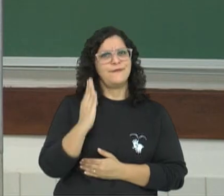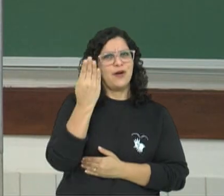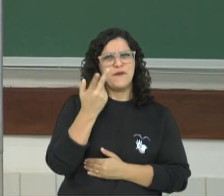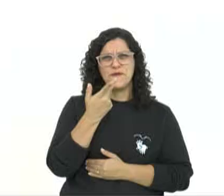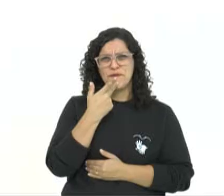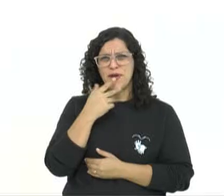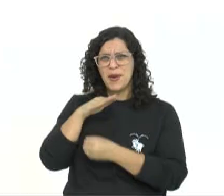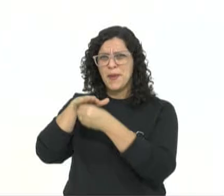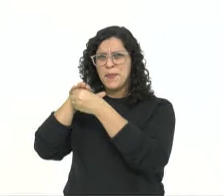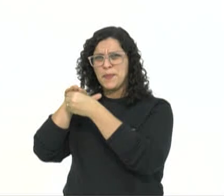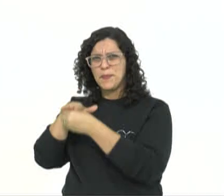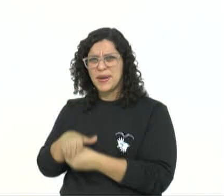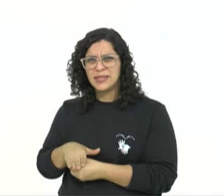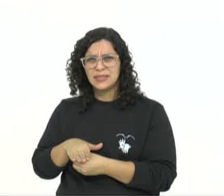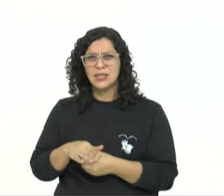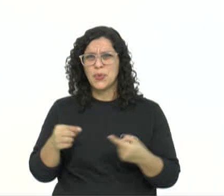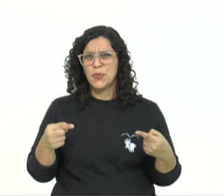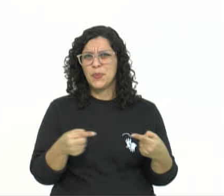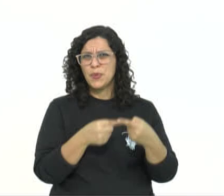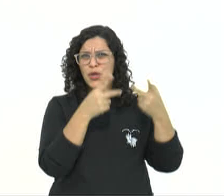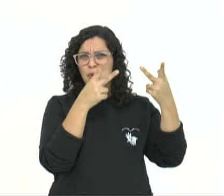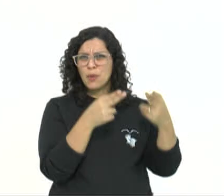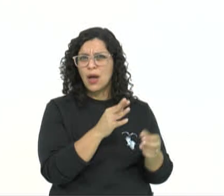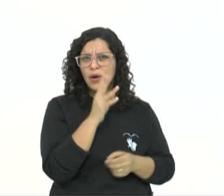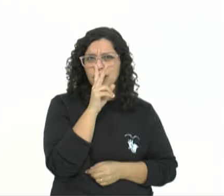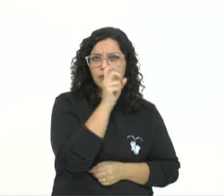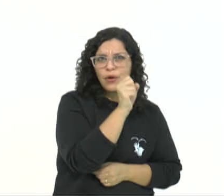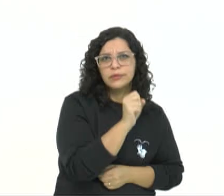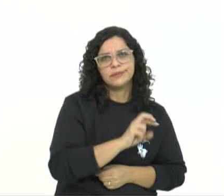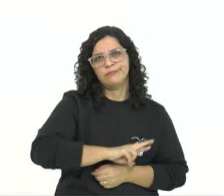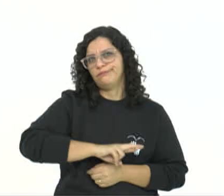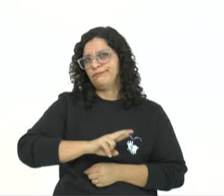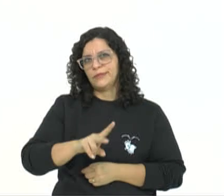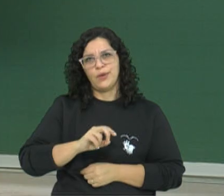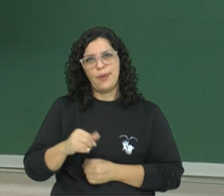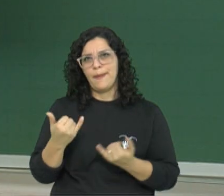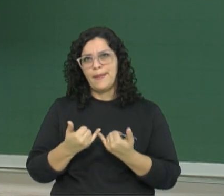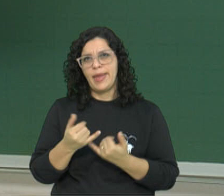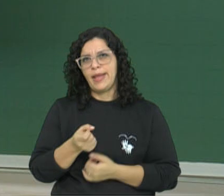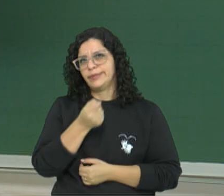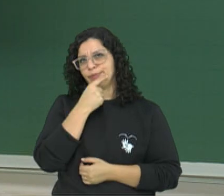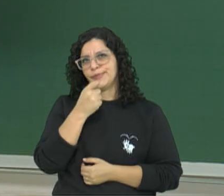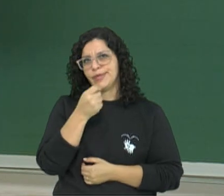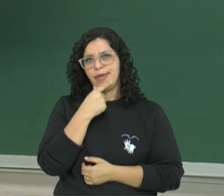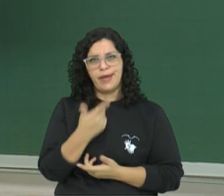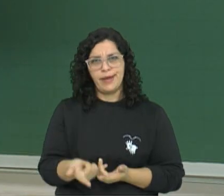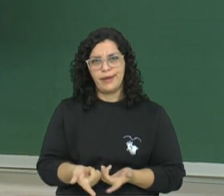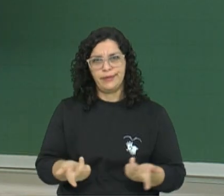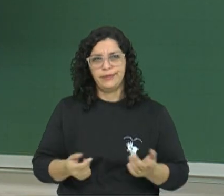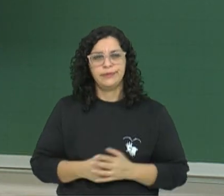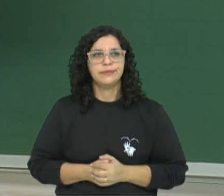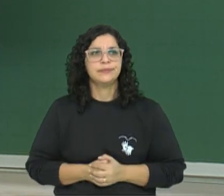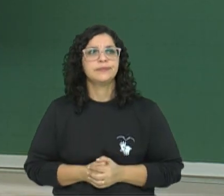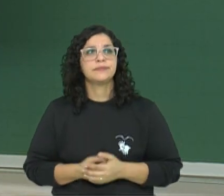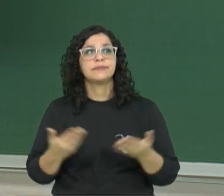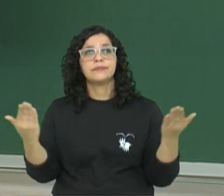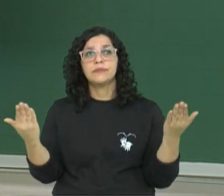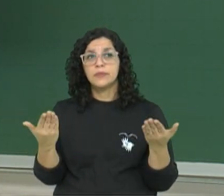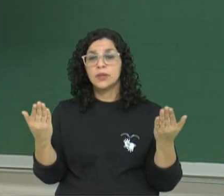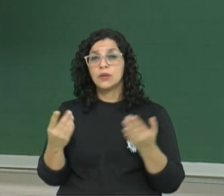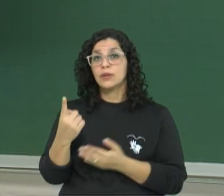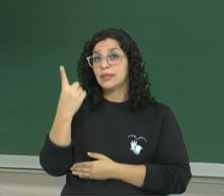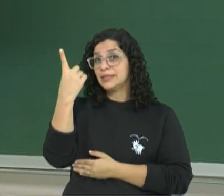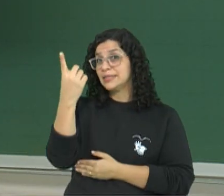que pressão é sinônimo de força. Né? Isso aqui, né, praticamente zoou da nossa inteligência, meus queridos. Agora, olha aqui, ó.